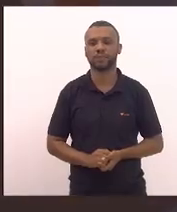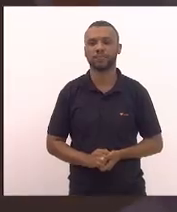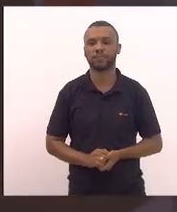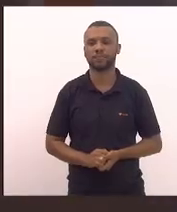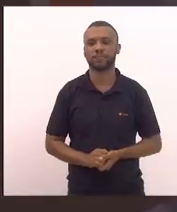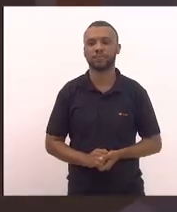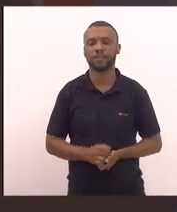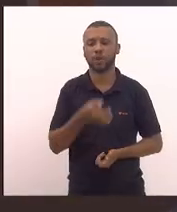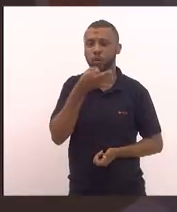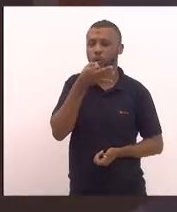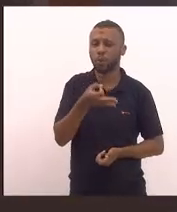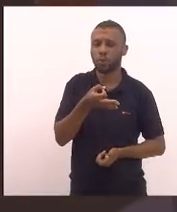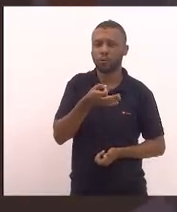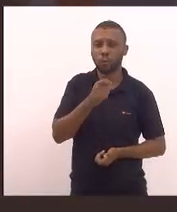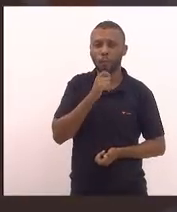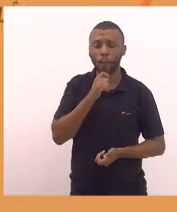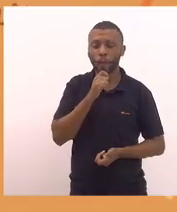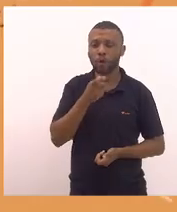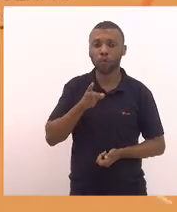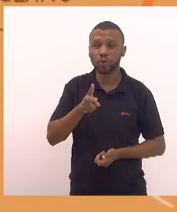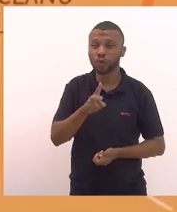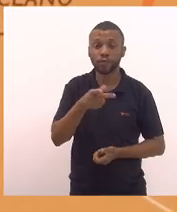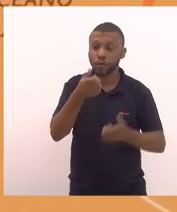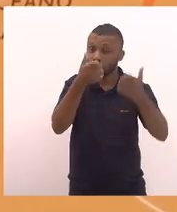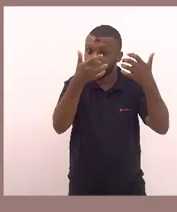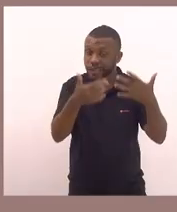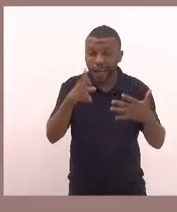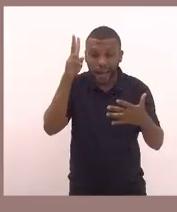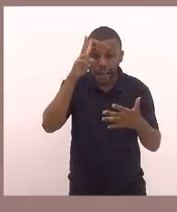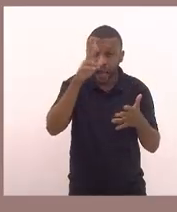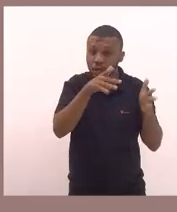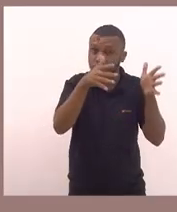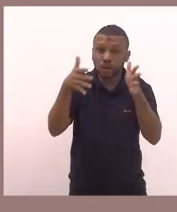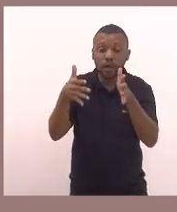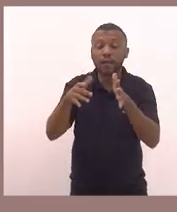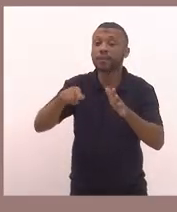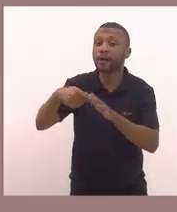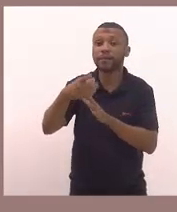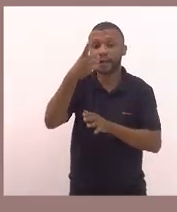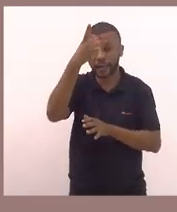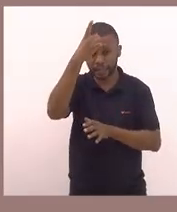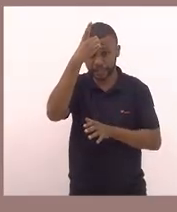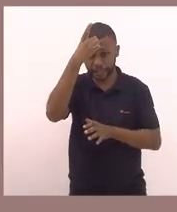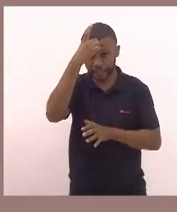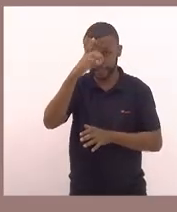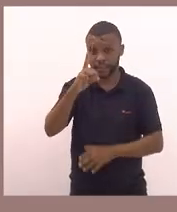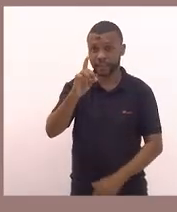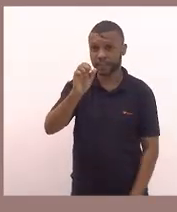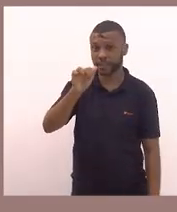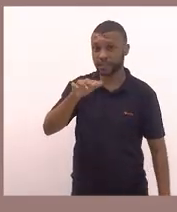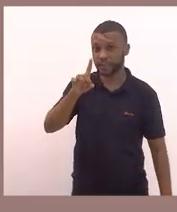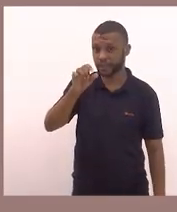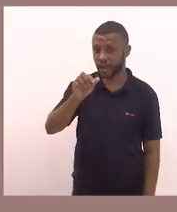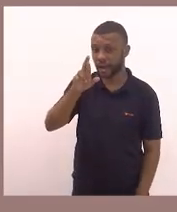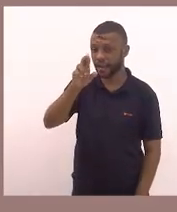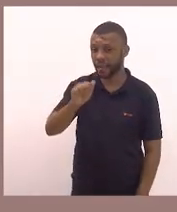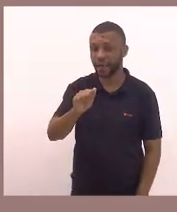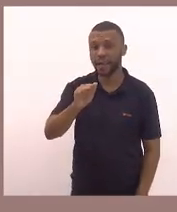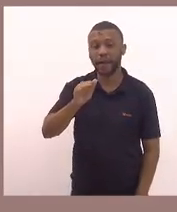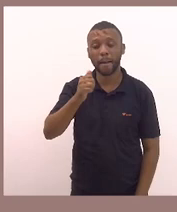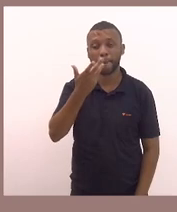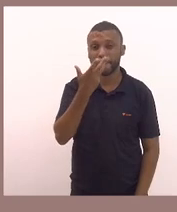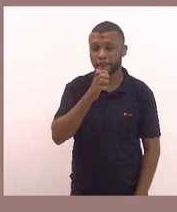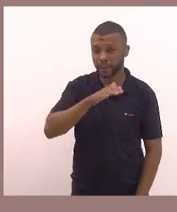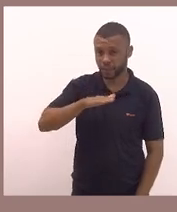Continua sem som. Bom, eu vou contar a história. Aí ele está contando a história da Dandara. Dandara, menina,